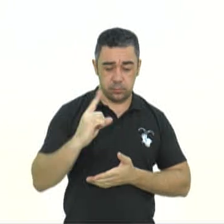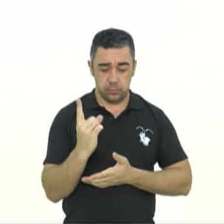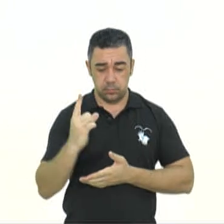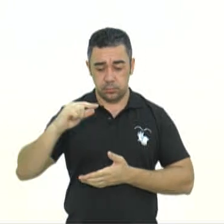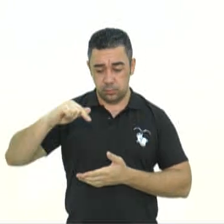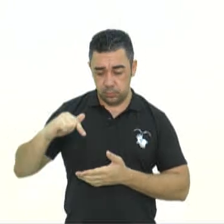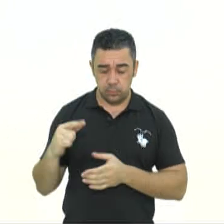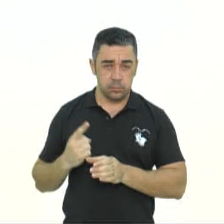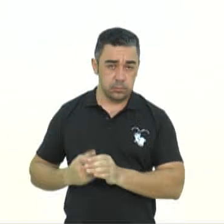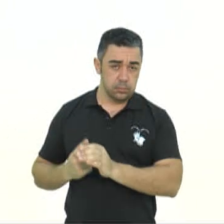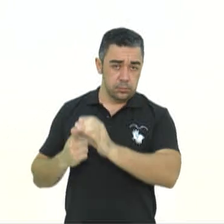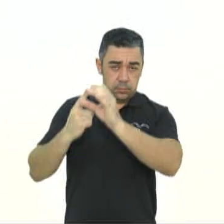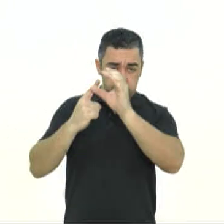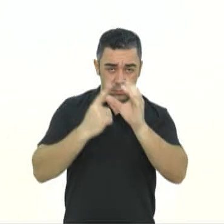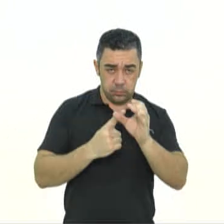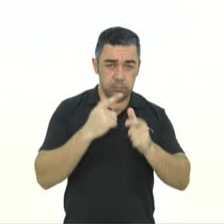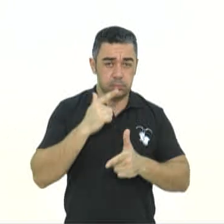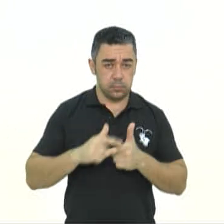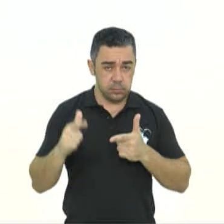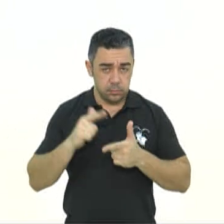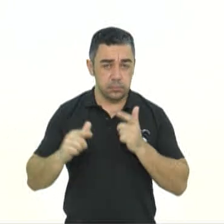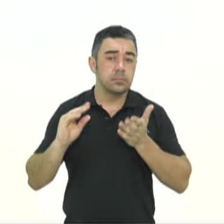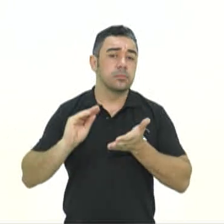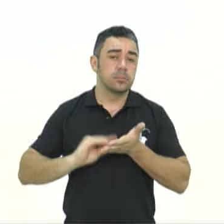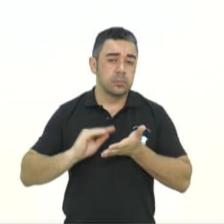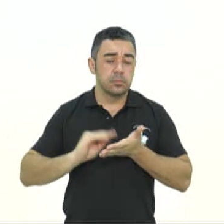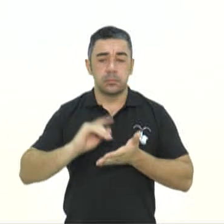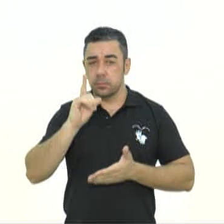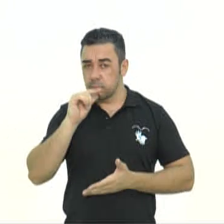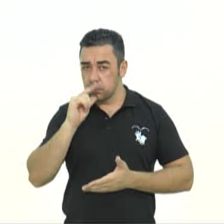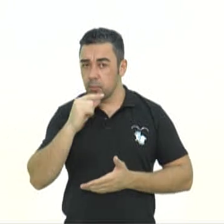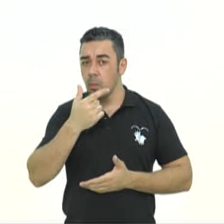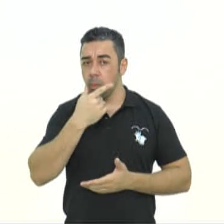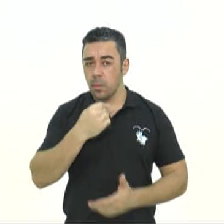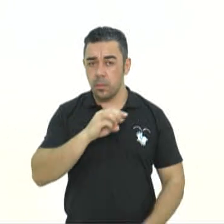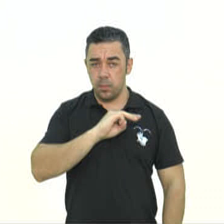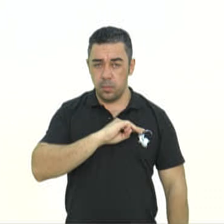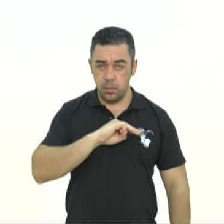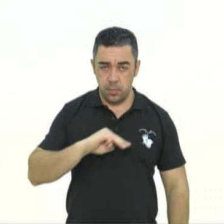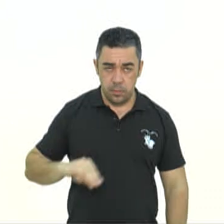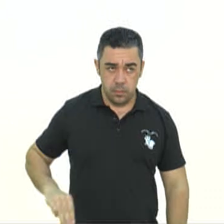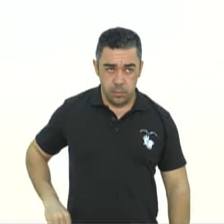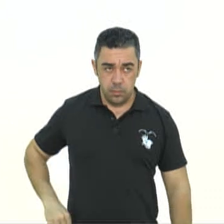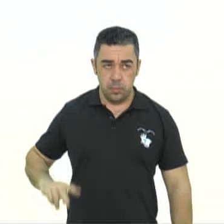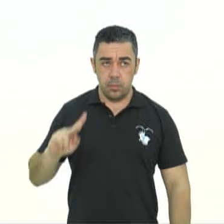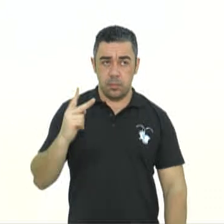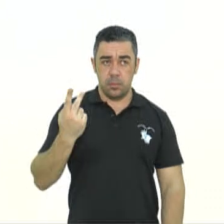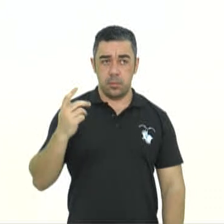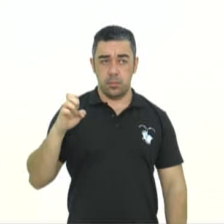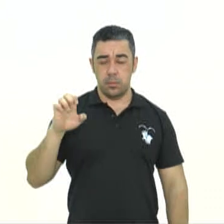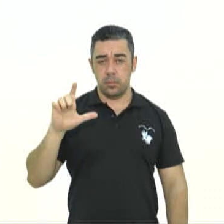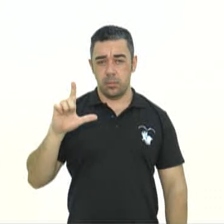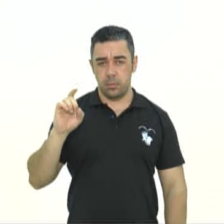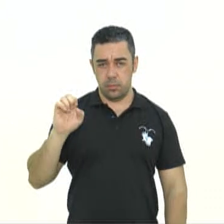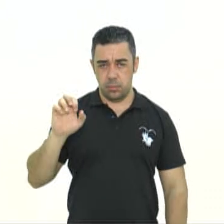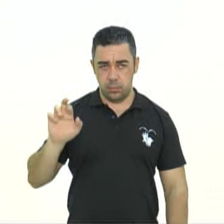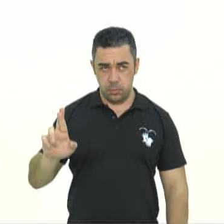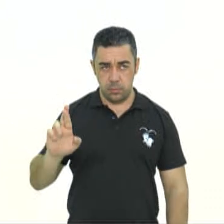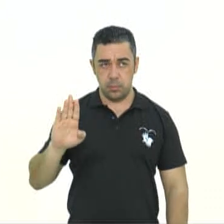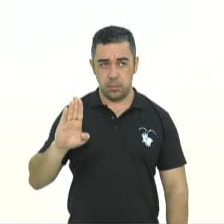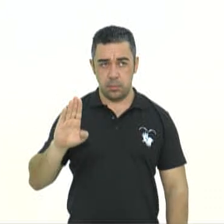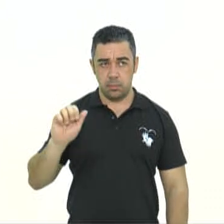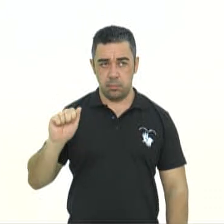municípios em crise hídrica, informou o ministro da Integração Nacional, Helder Barbalho,